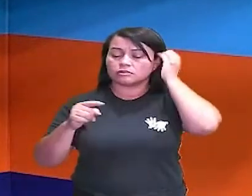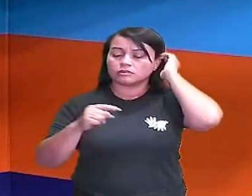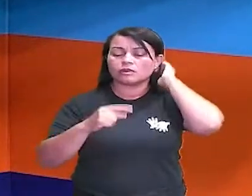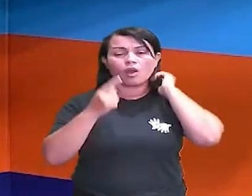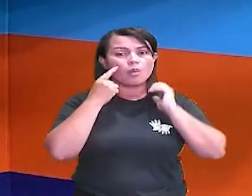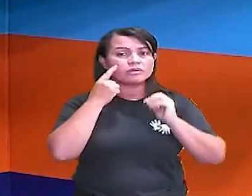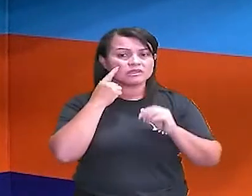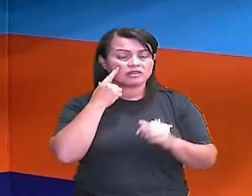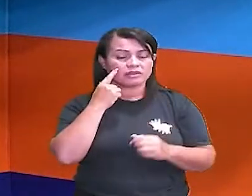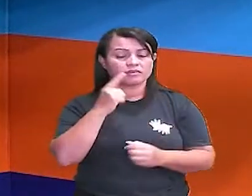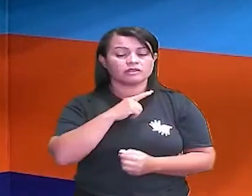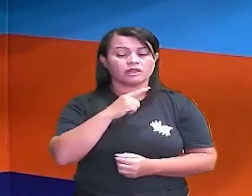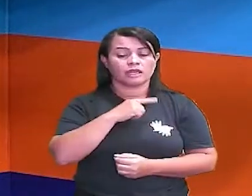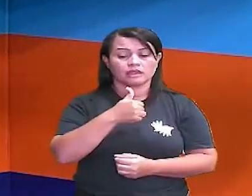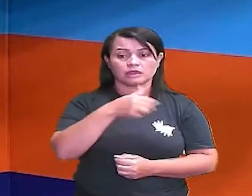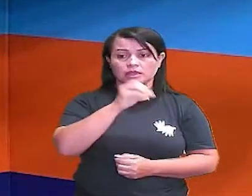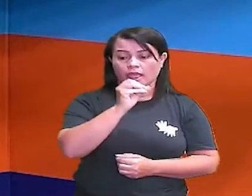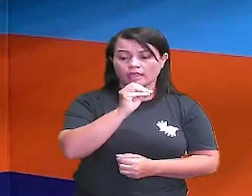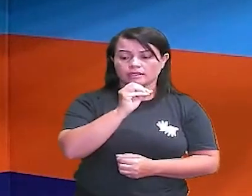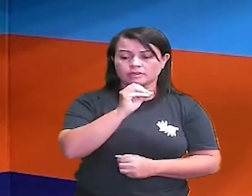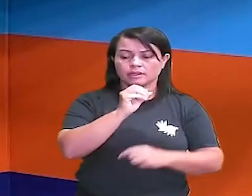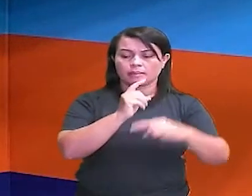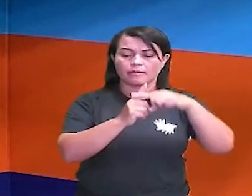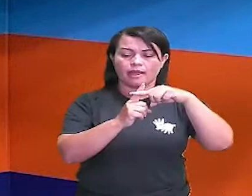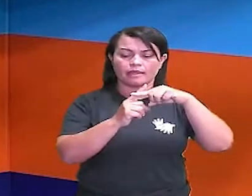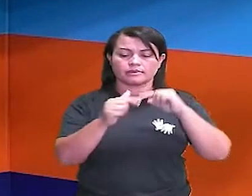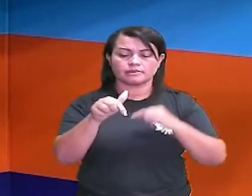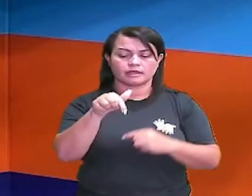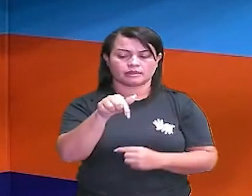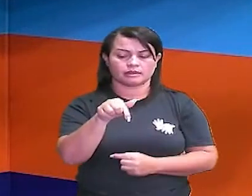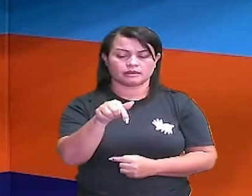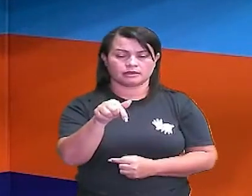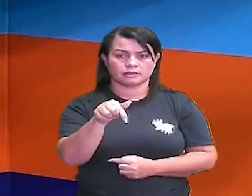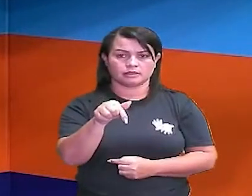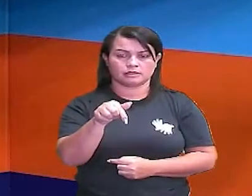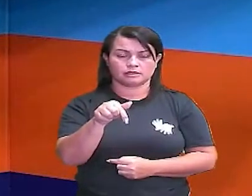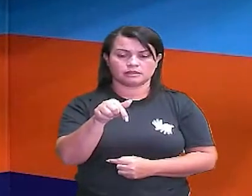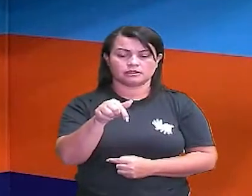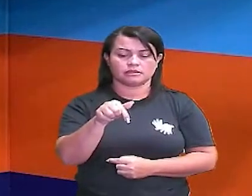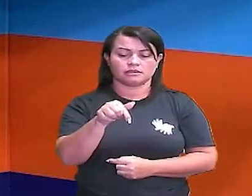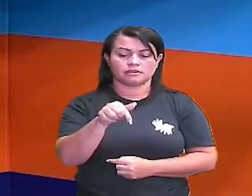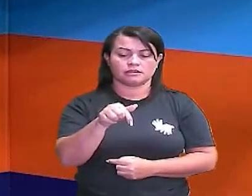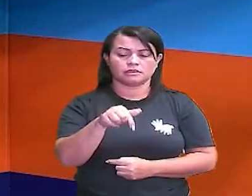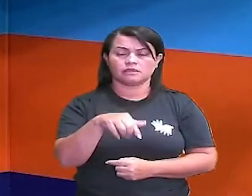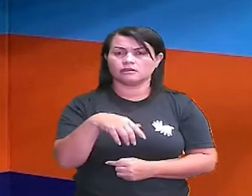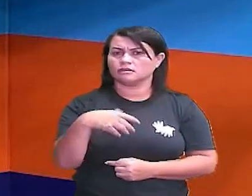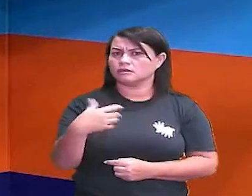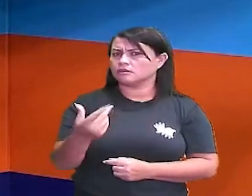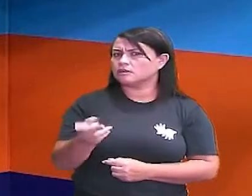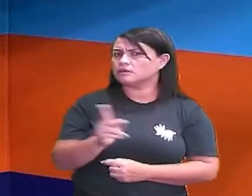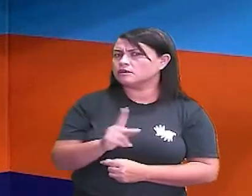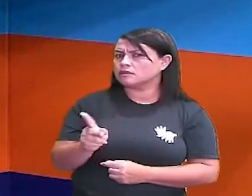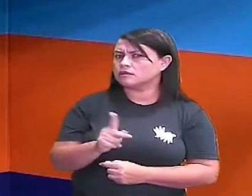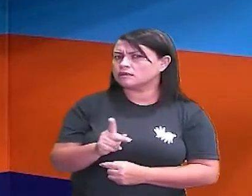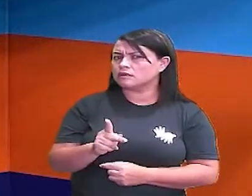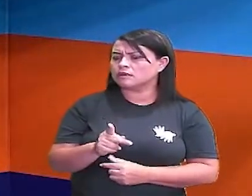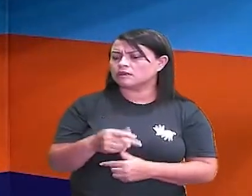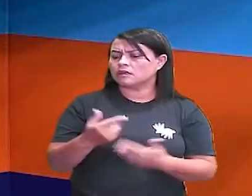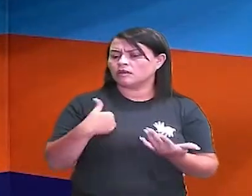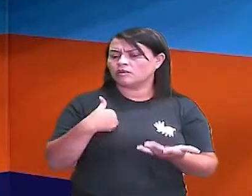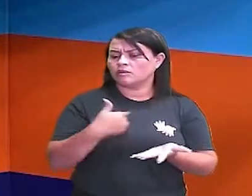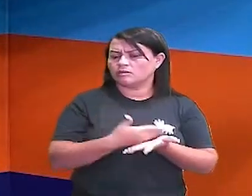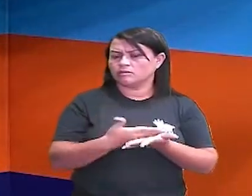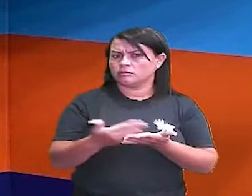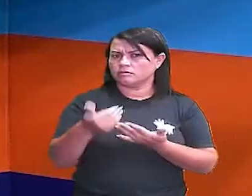a equação. Eu vou ter 10 mais 7, tá? Ah, professora, quer dizer que eu vou começar do